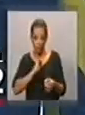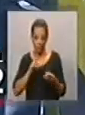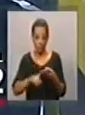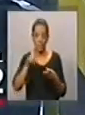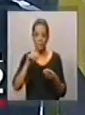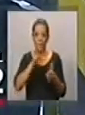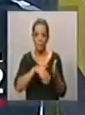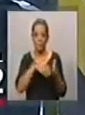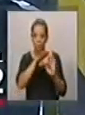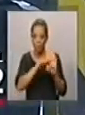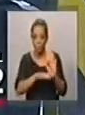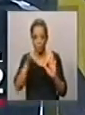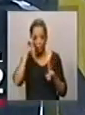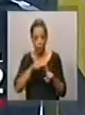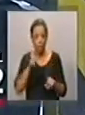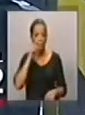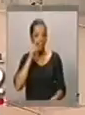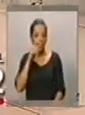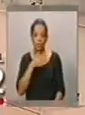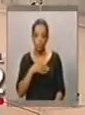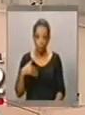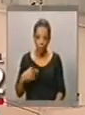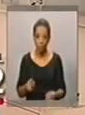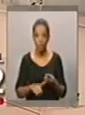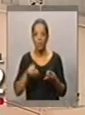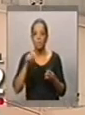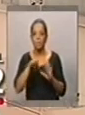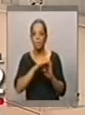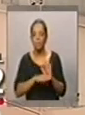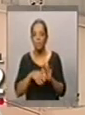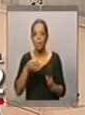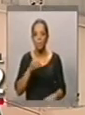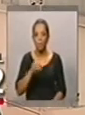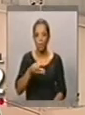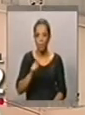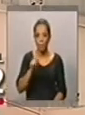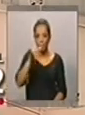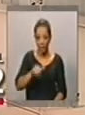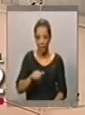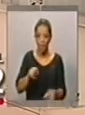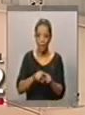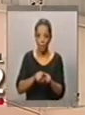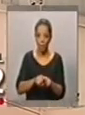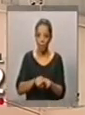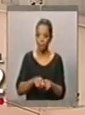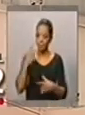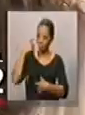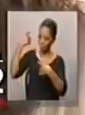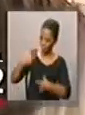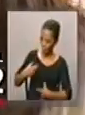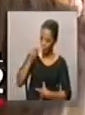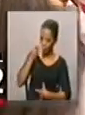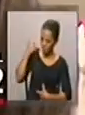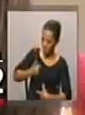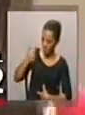programas de prevenção a nível de saúde, temos o programa que se chama POPEI, que é o Plano Operacional de Posturas Ergonómicas Inteligentes.